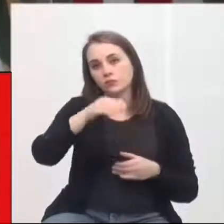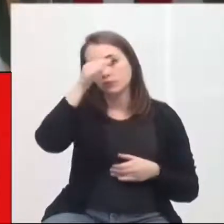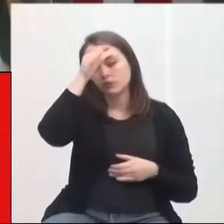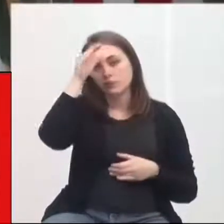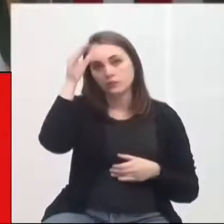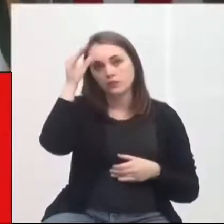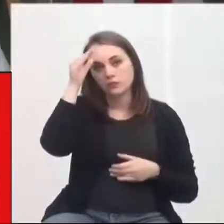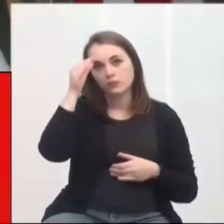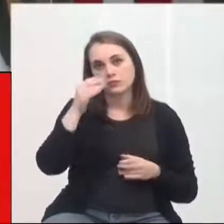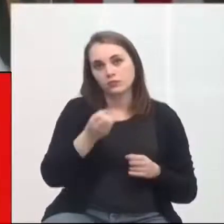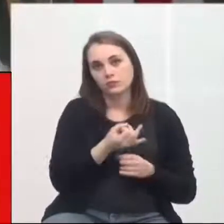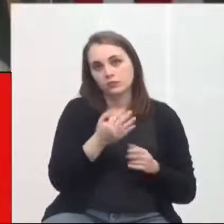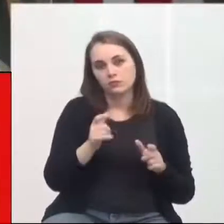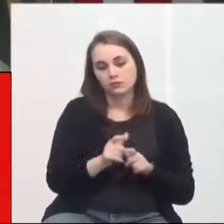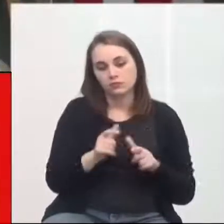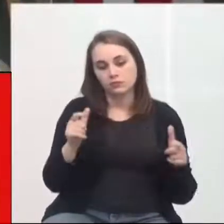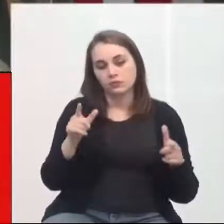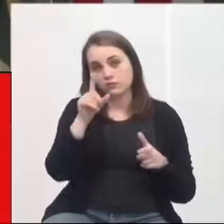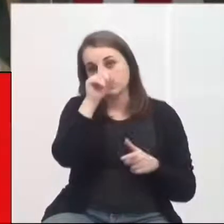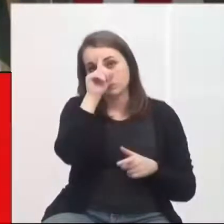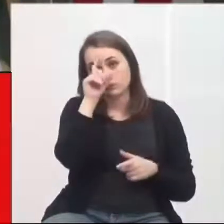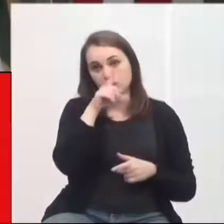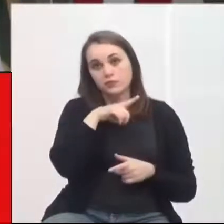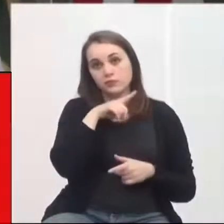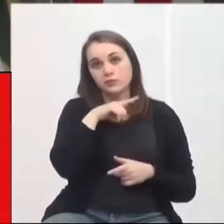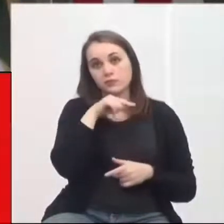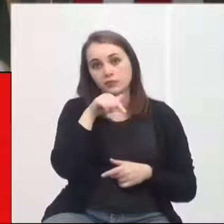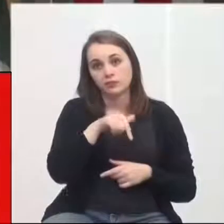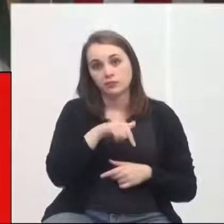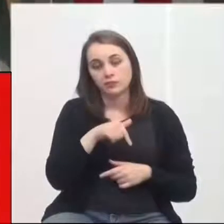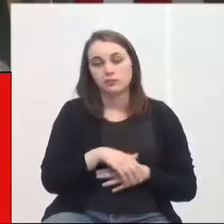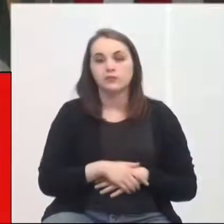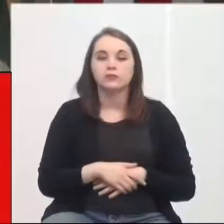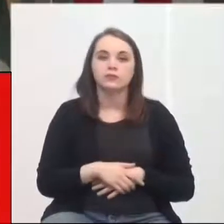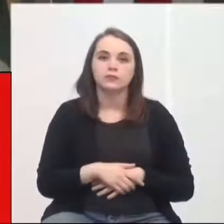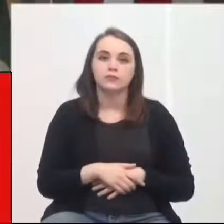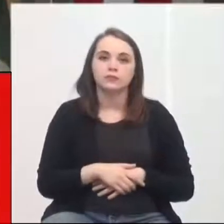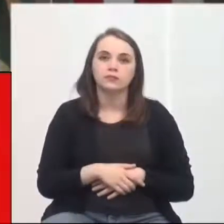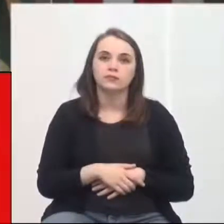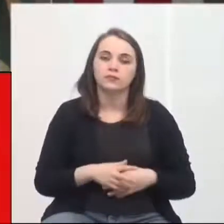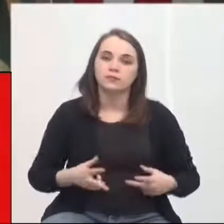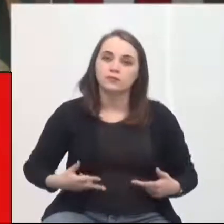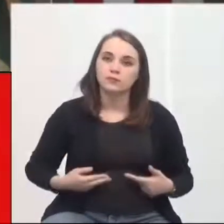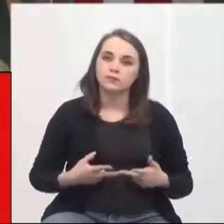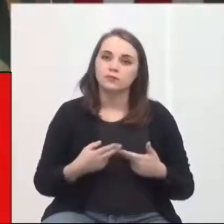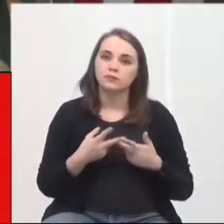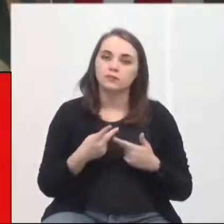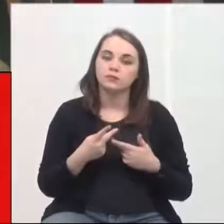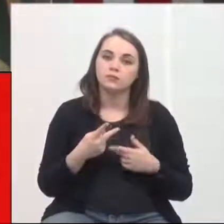com a grandeza desses hospitais, uma cirurgia de pedra nos rins, de cálculo renal.